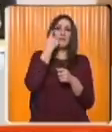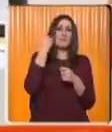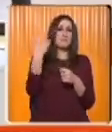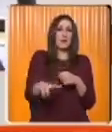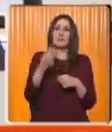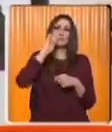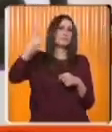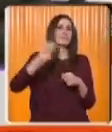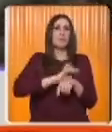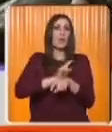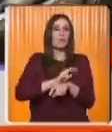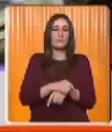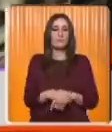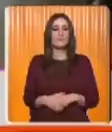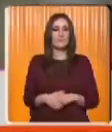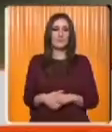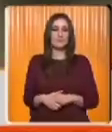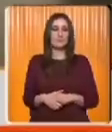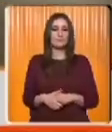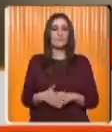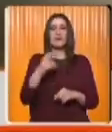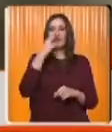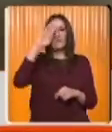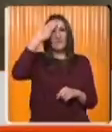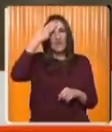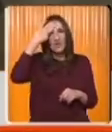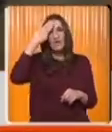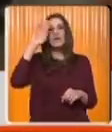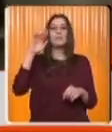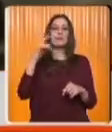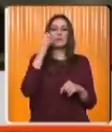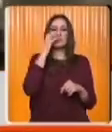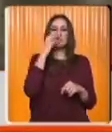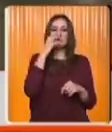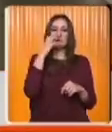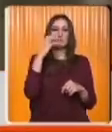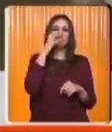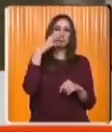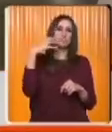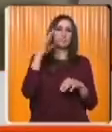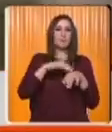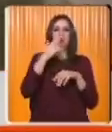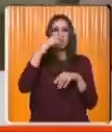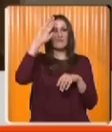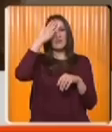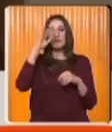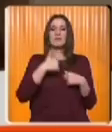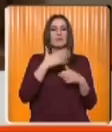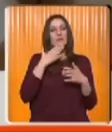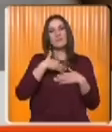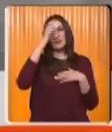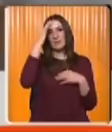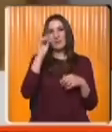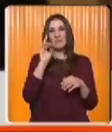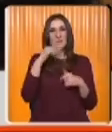mal deu, tirou logo o dente. Tive febre, fiquei com os lábios arrebentados da febre e pronto. Desde